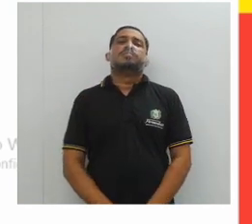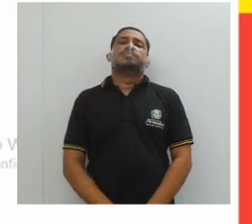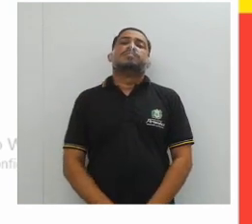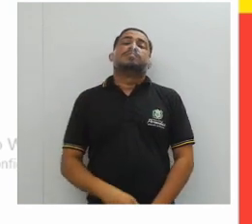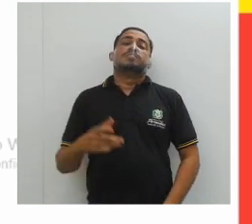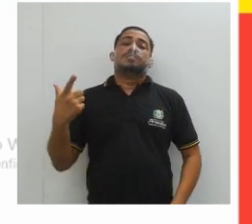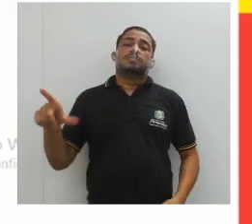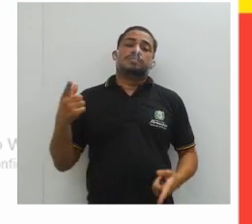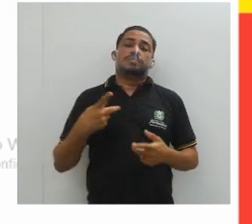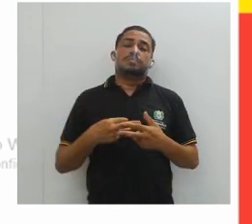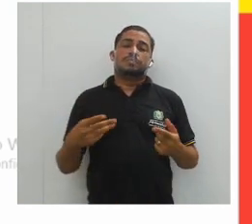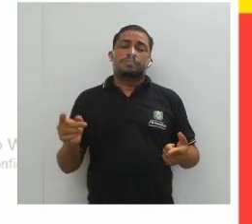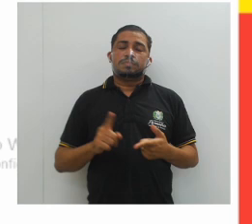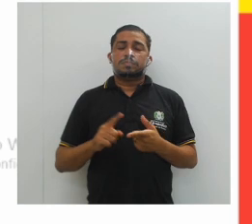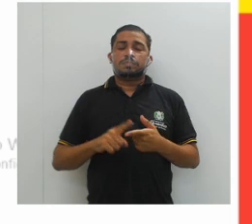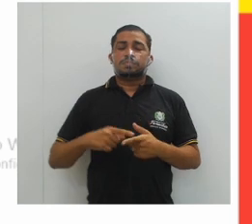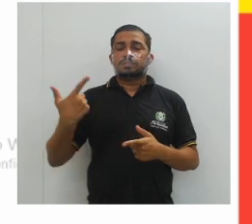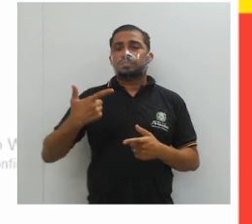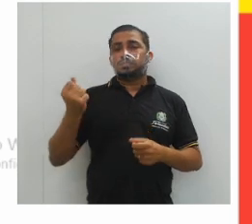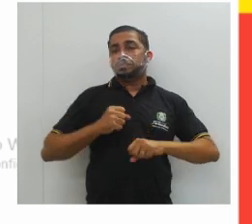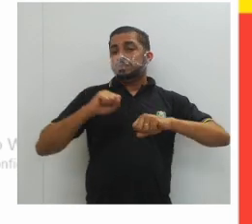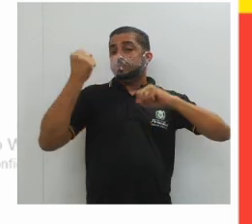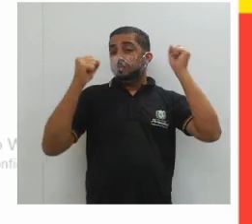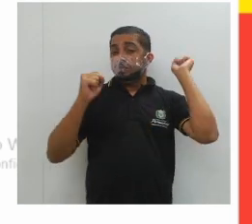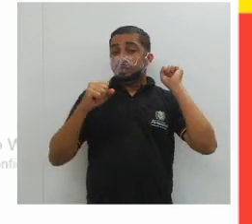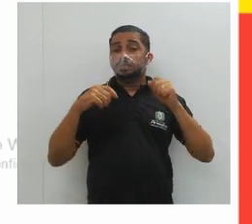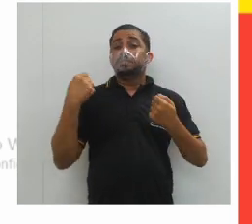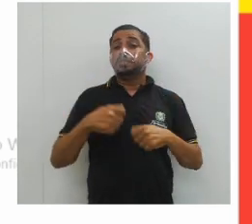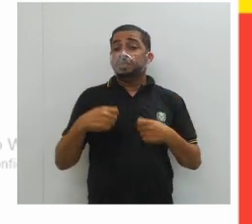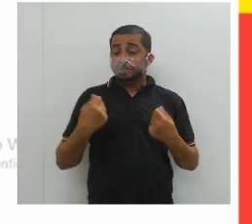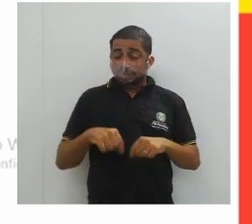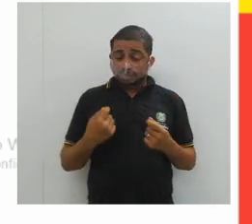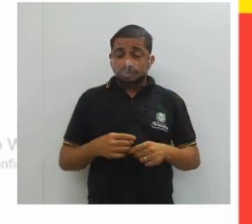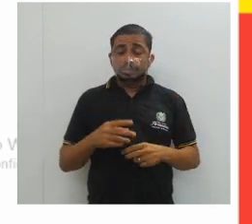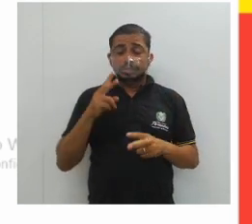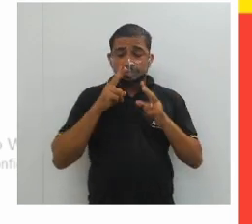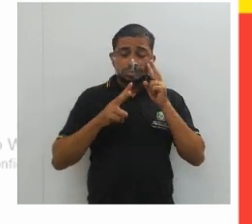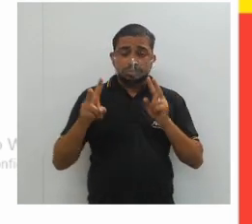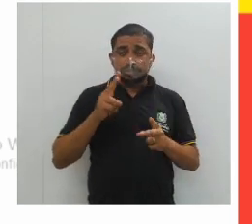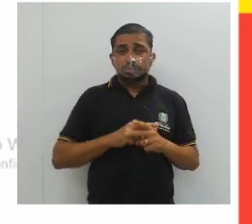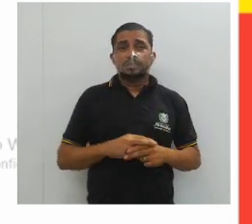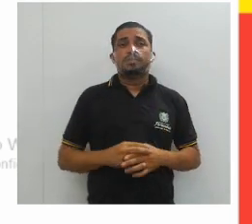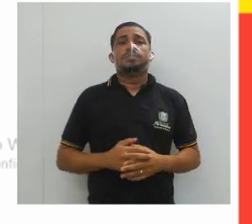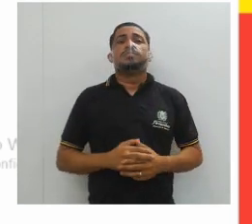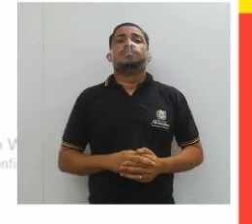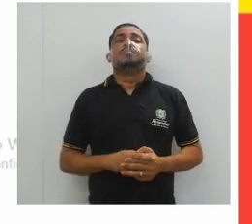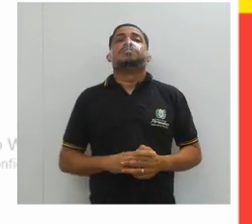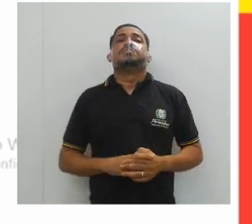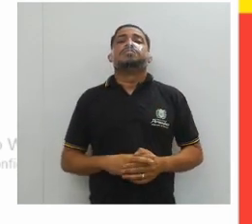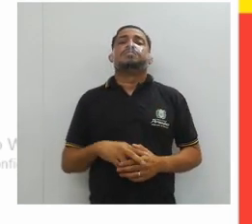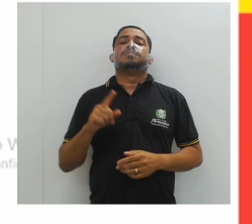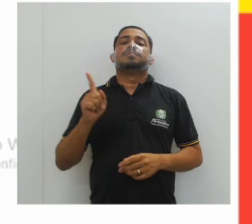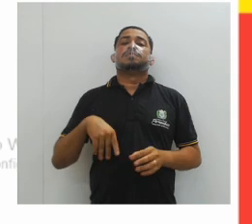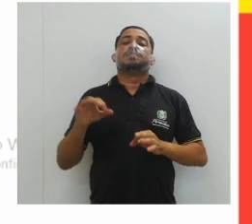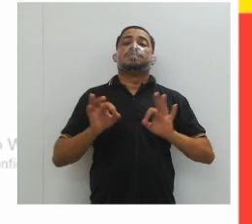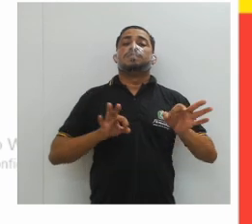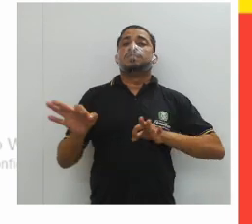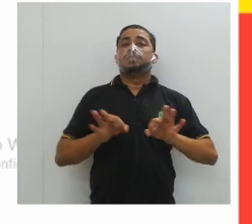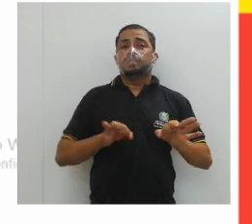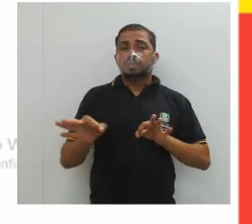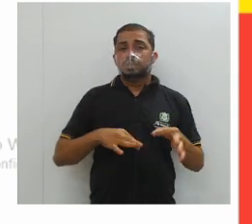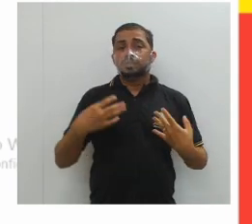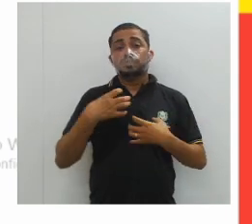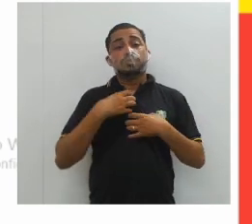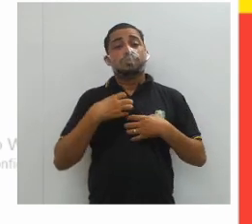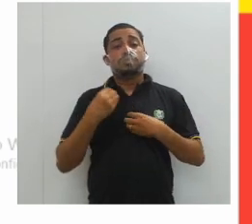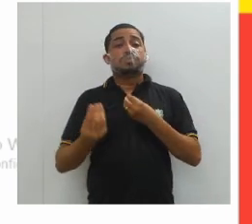Uma outra coisa da segunda revolução industrial que a gente precisa estar atento, né, sobre a segunda revolução industrial, são as organizações, o modo